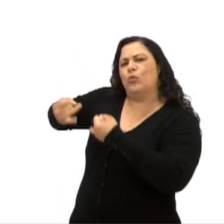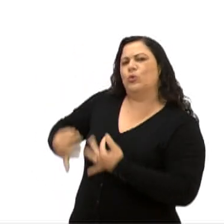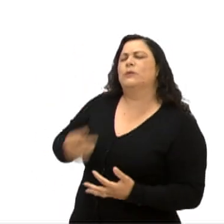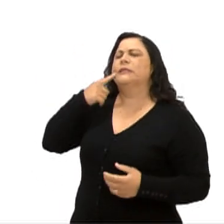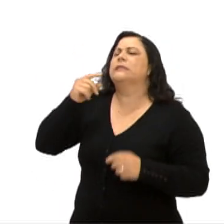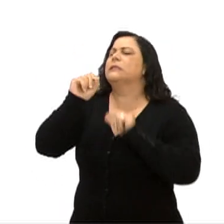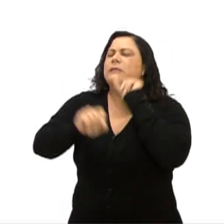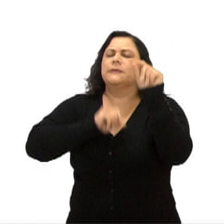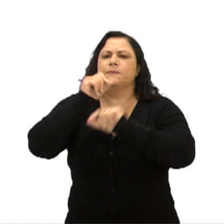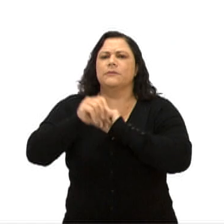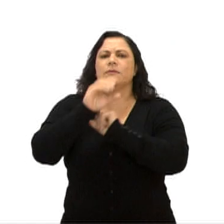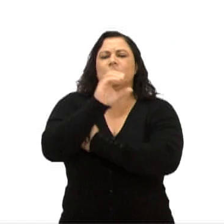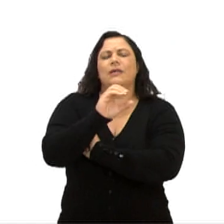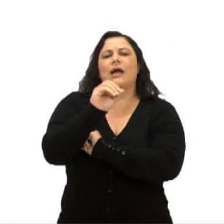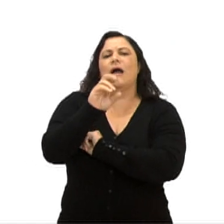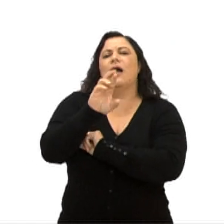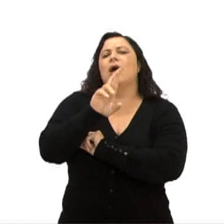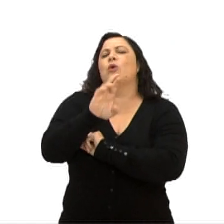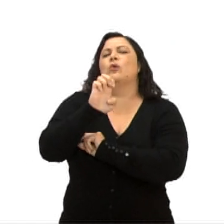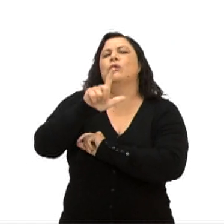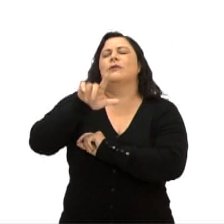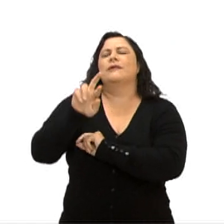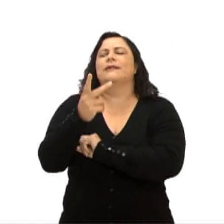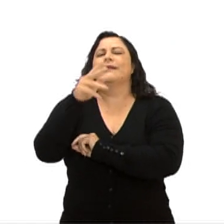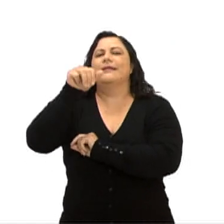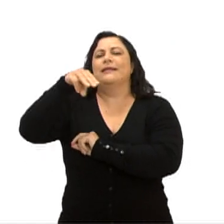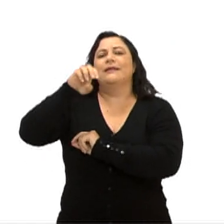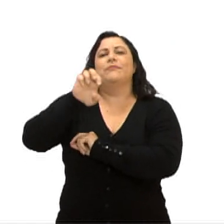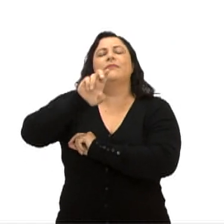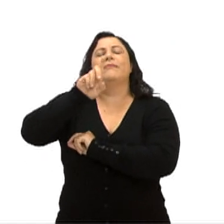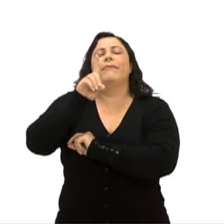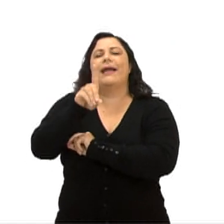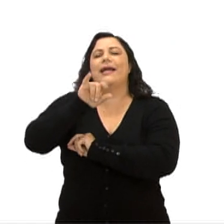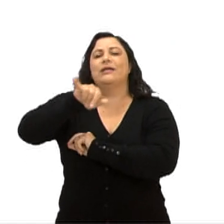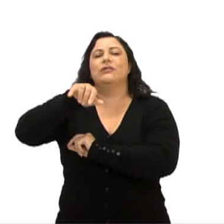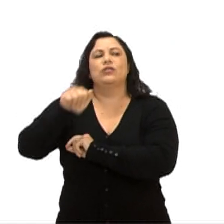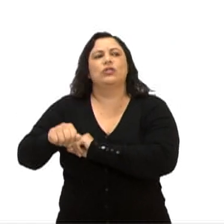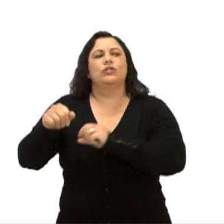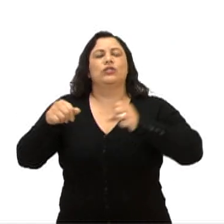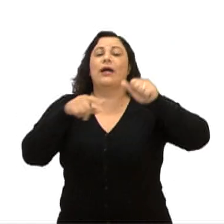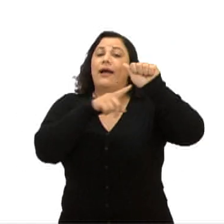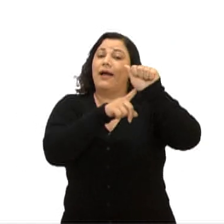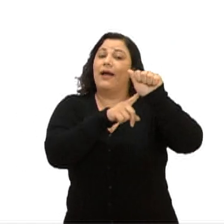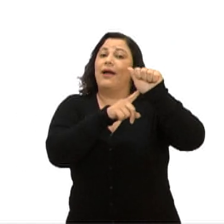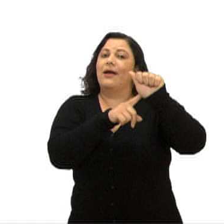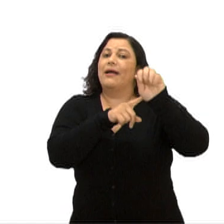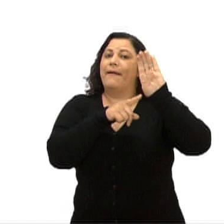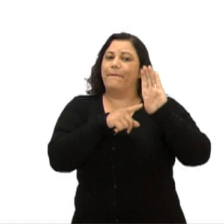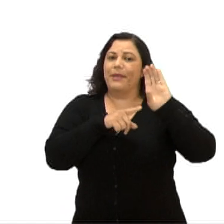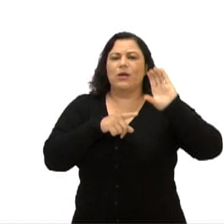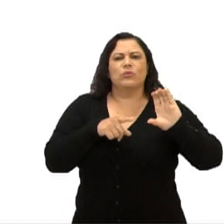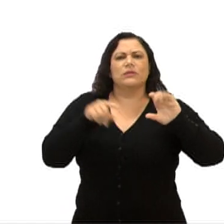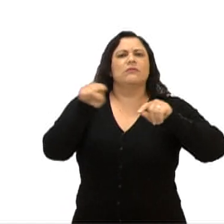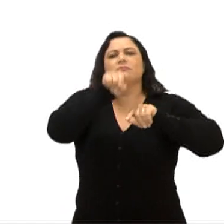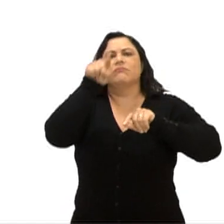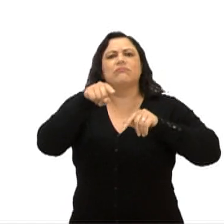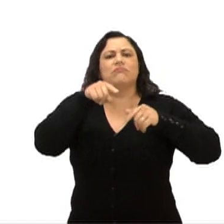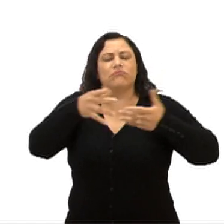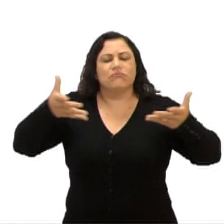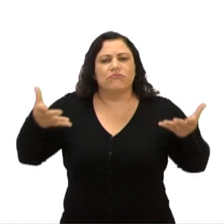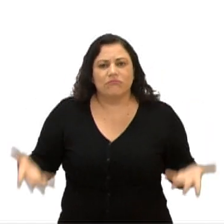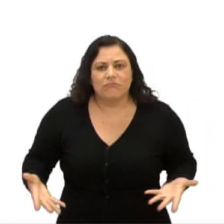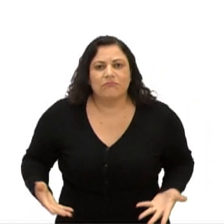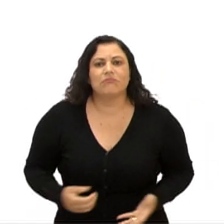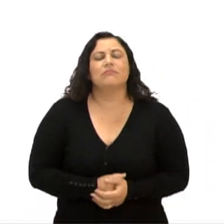martelo, bigorna e estribo? Letra B, cóclea e labirinto? Ou letra C, pavilhão e tímpano? E aí, gente? Bota